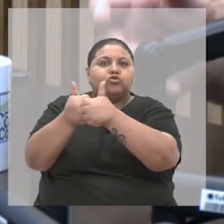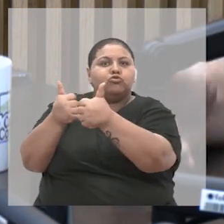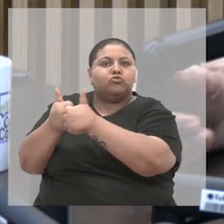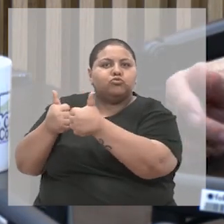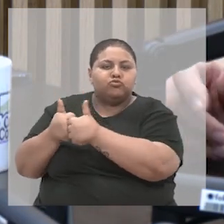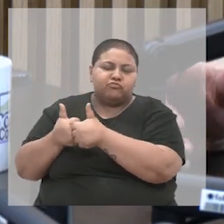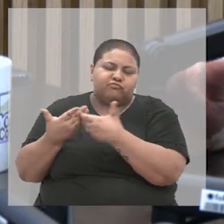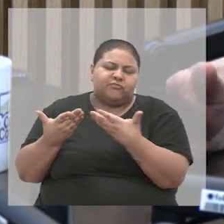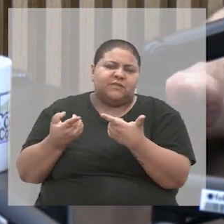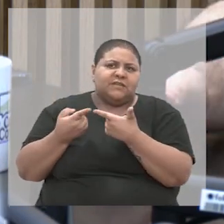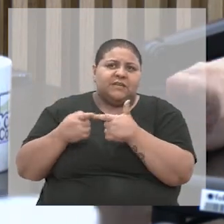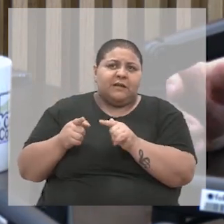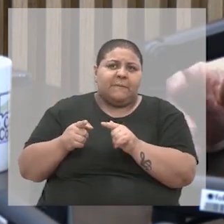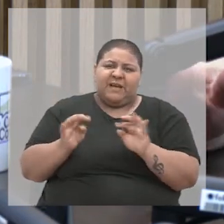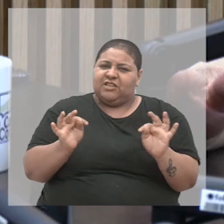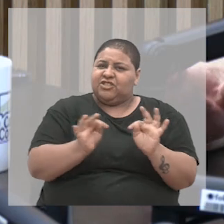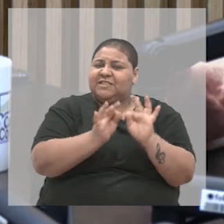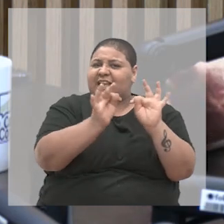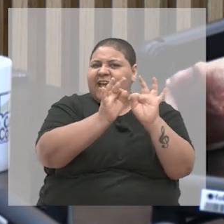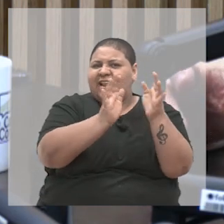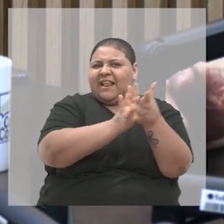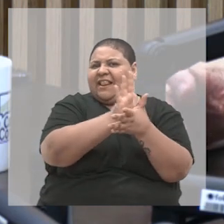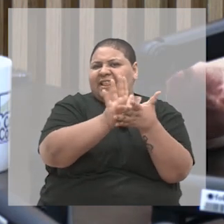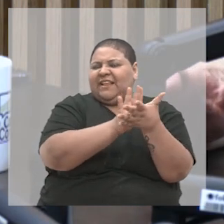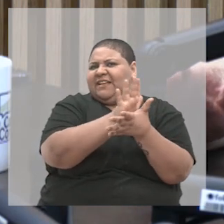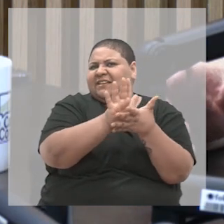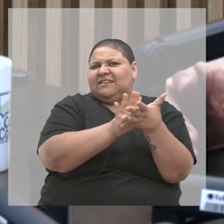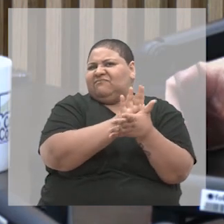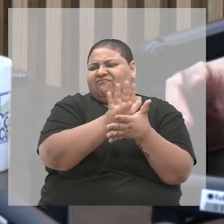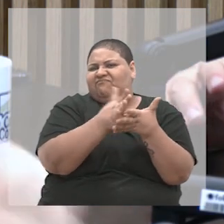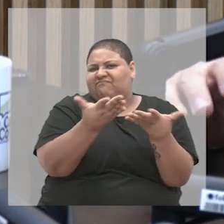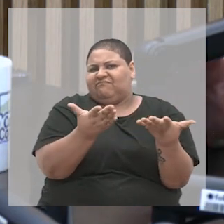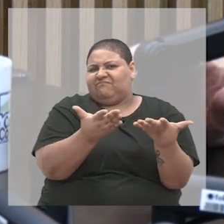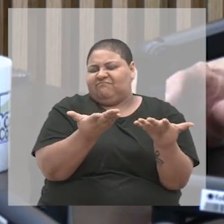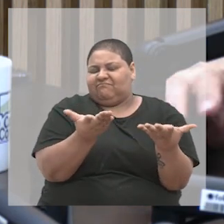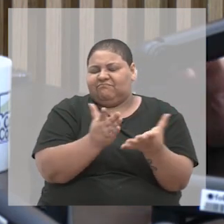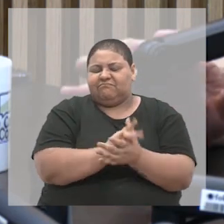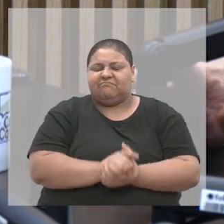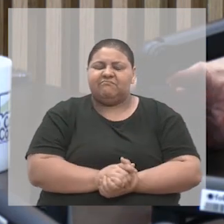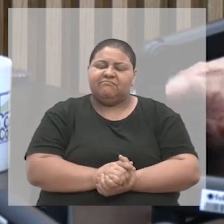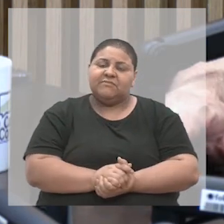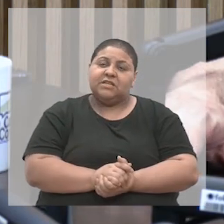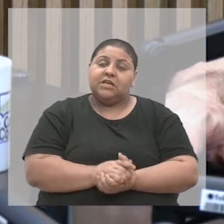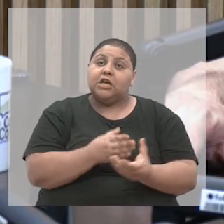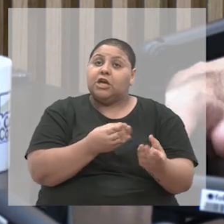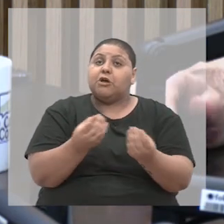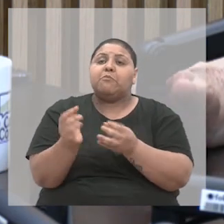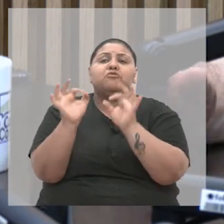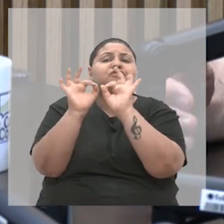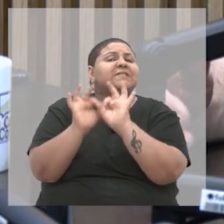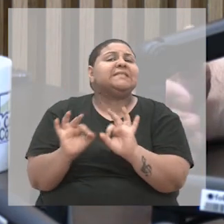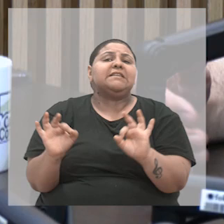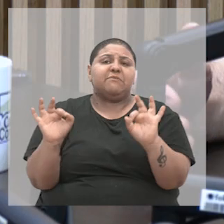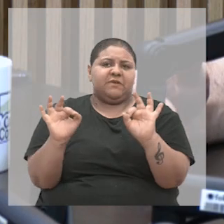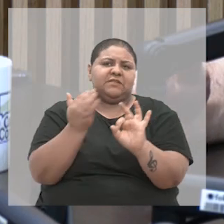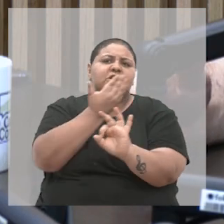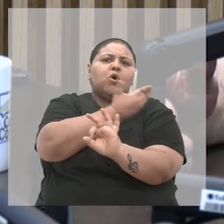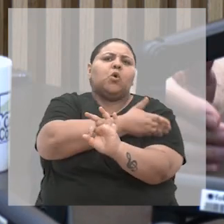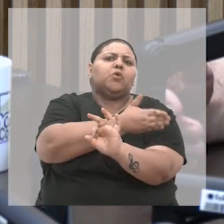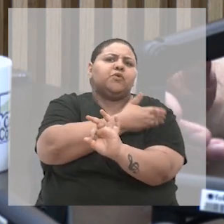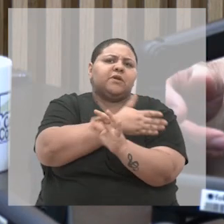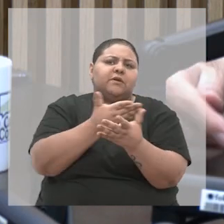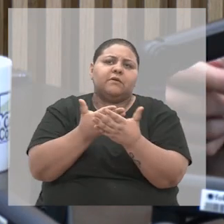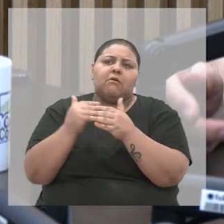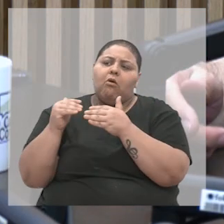de técnica, assim, não se tinha muita técnica, né? Era muito simples, né? Aí com o passar do